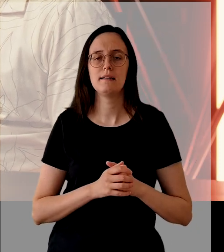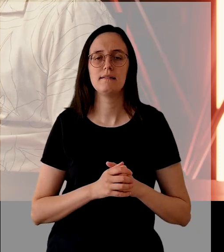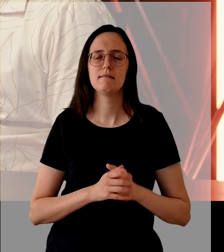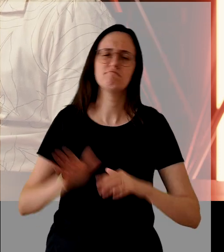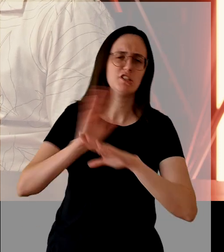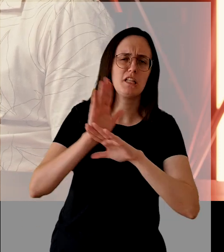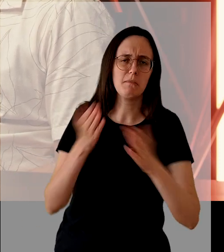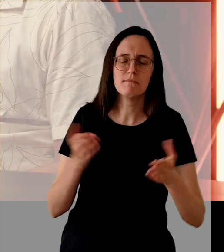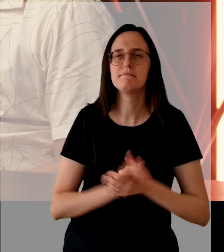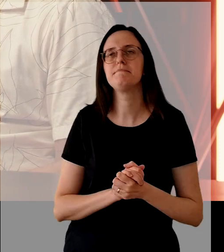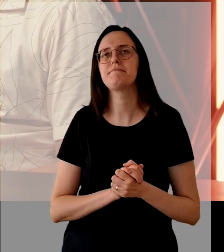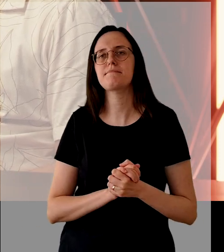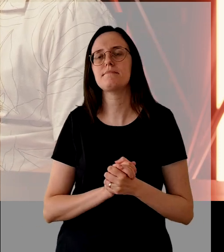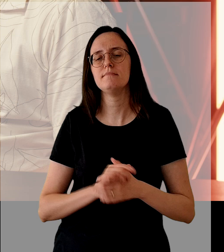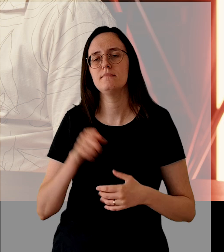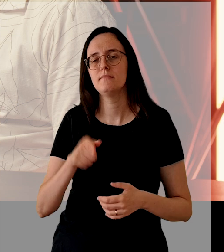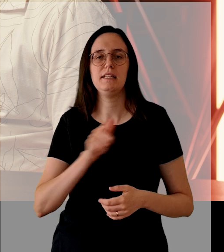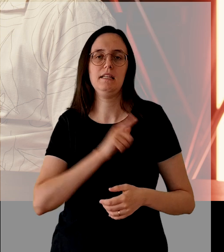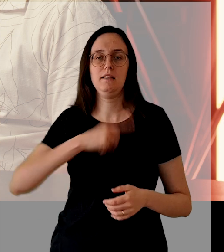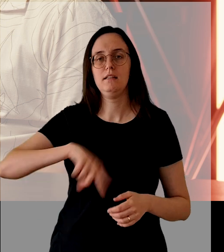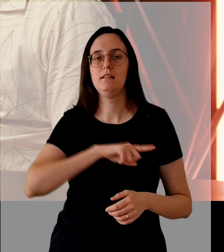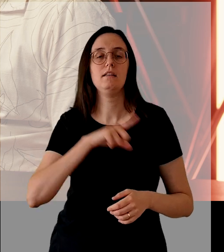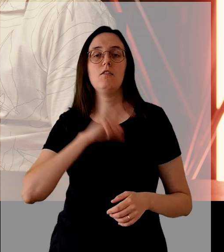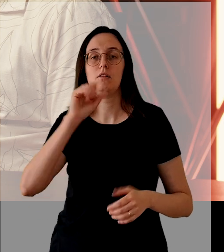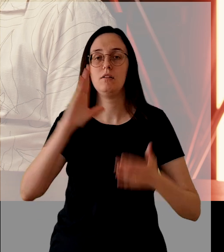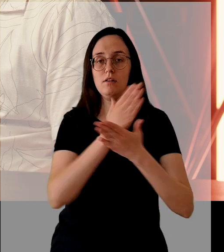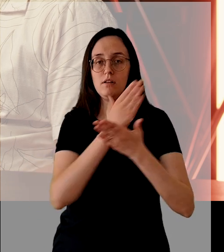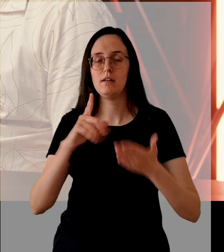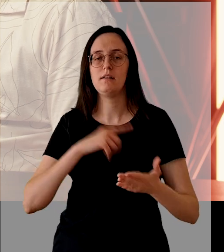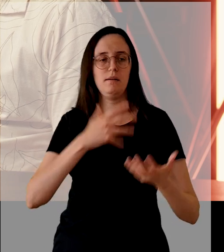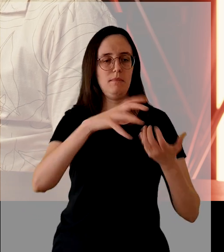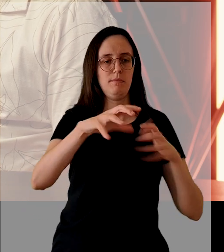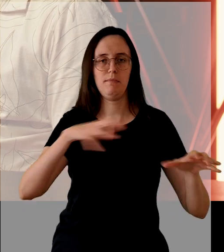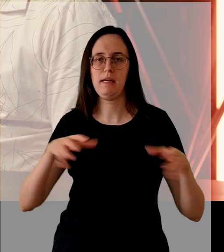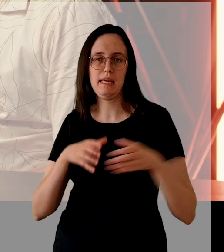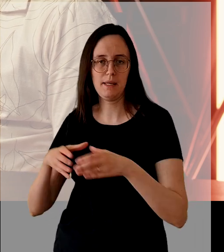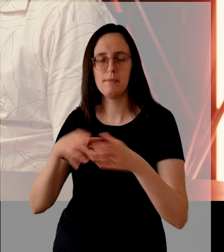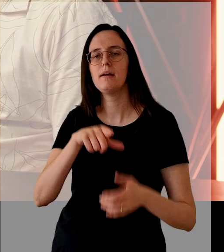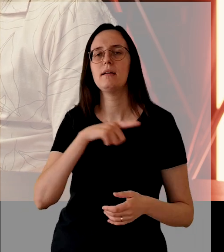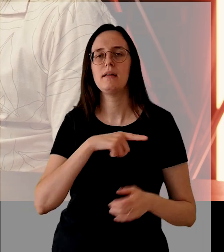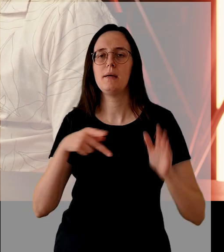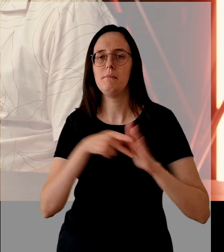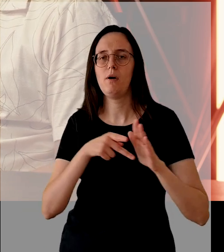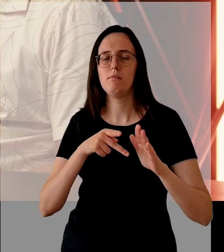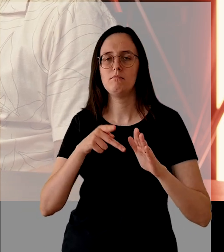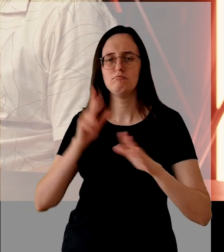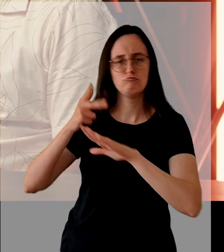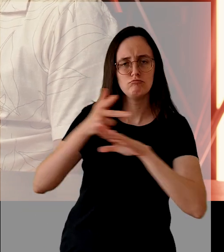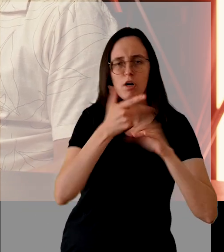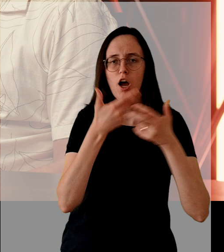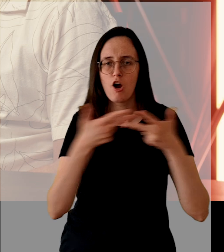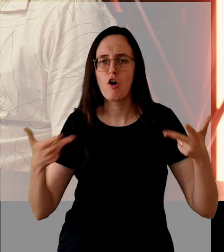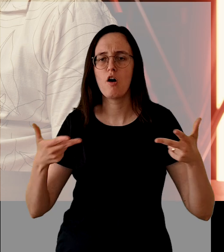de cinema, assim, né? A gente divide em sub-equipes, né? Então, a gente tem a equipe de maquinaria, a equipe de